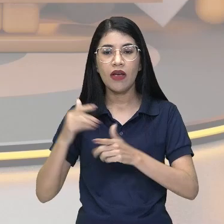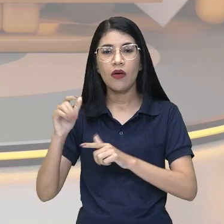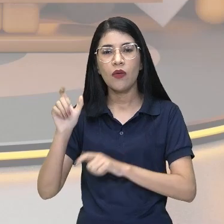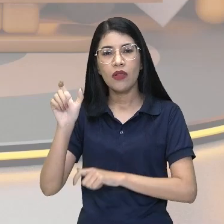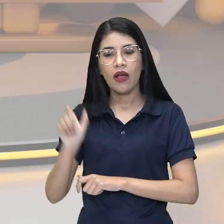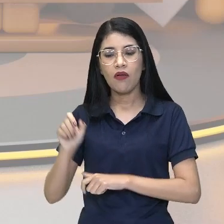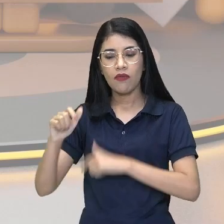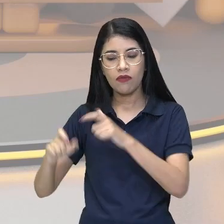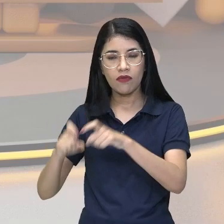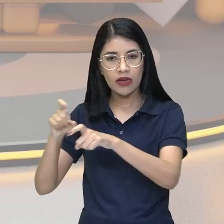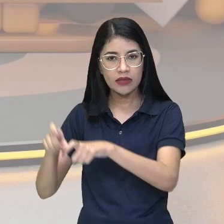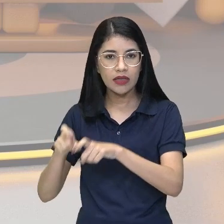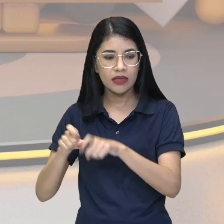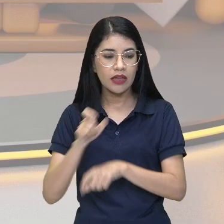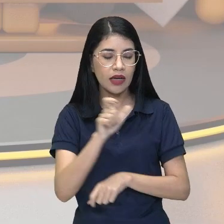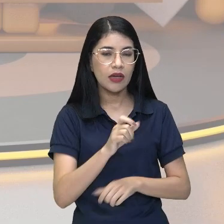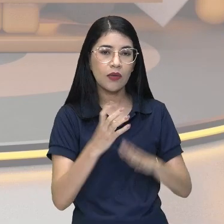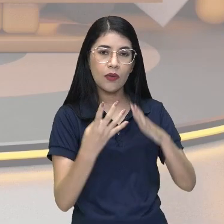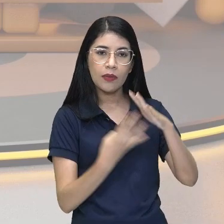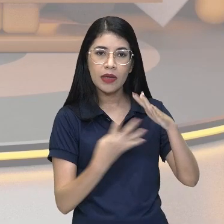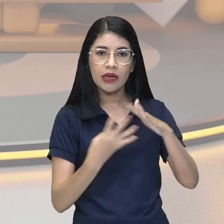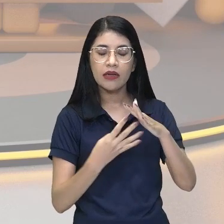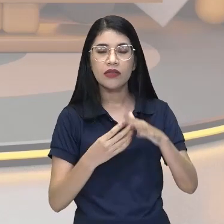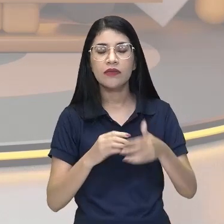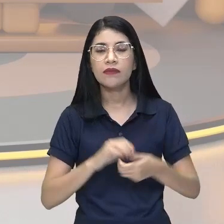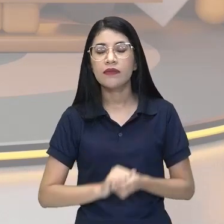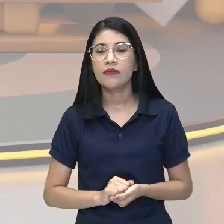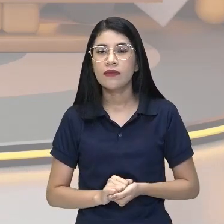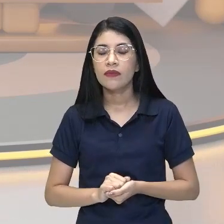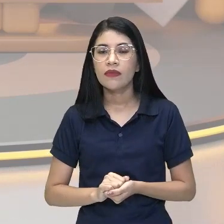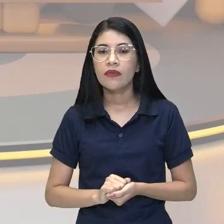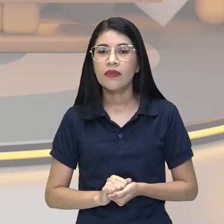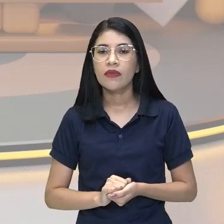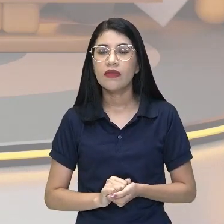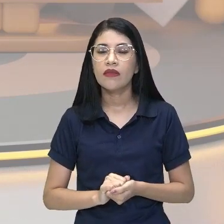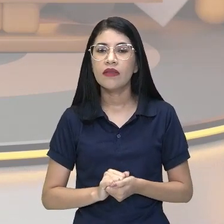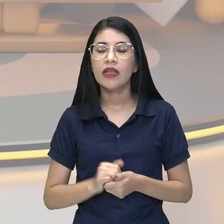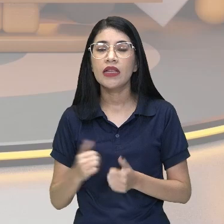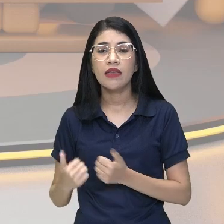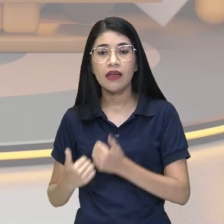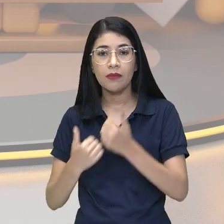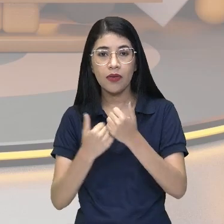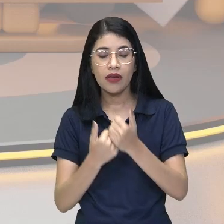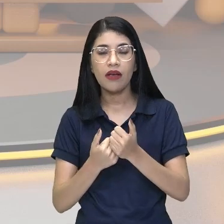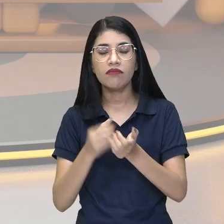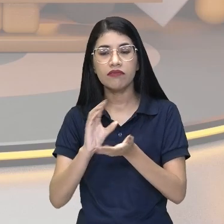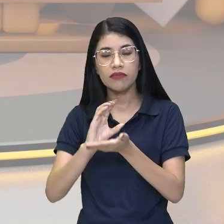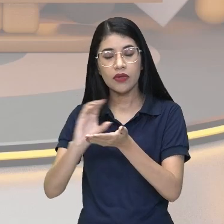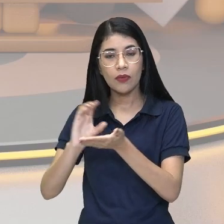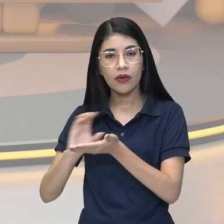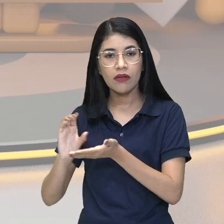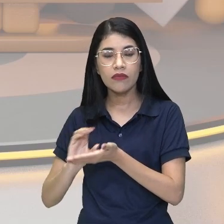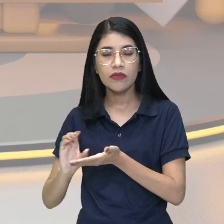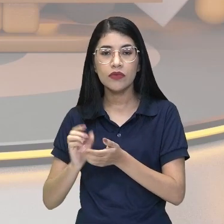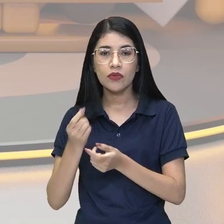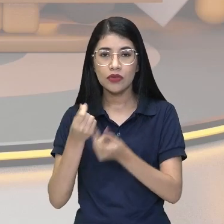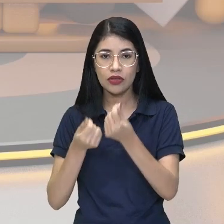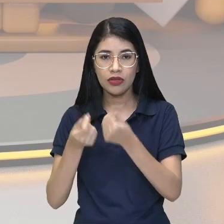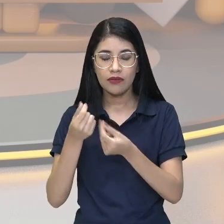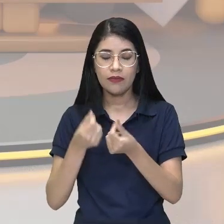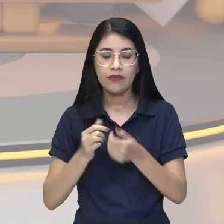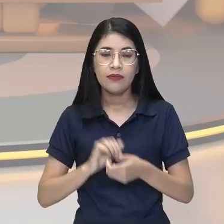esse transporte, né, dos imigrantes da Europa para cá, vai subvencionar, né, vai ajudar